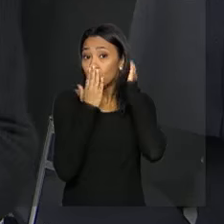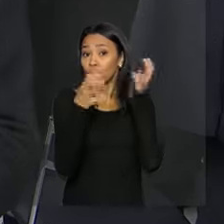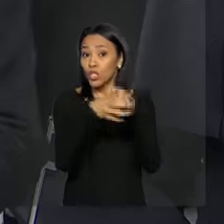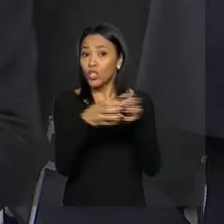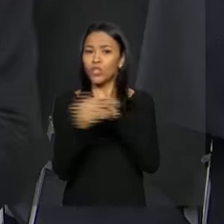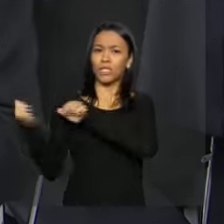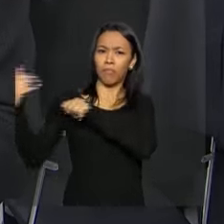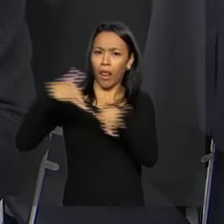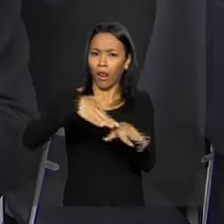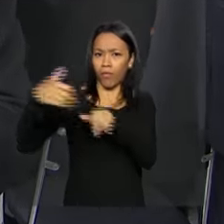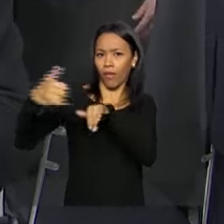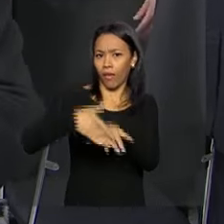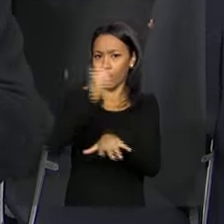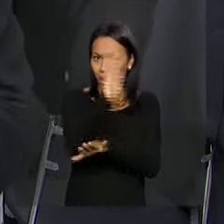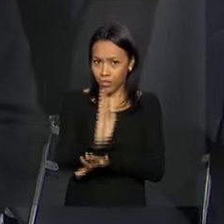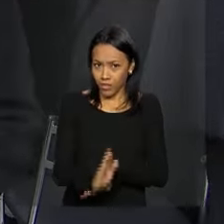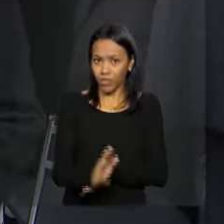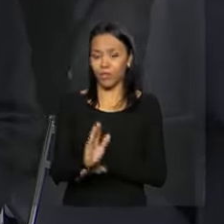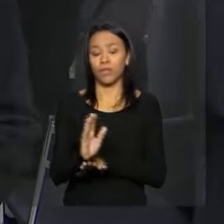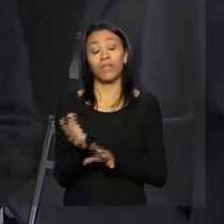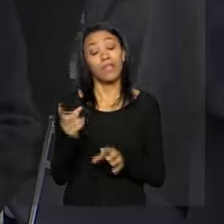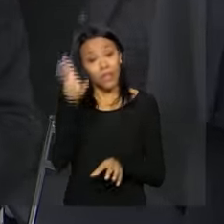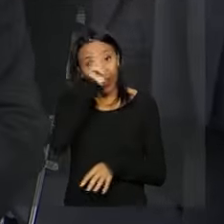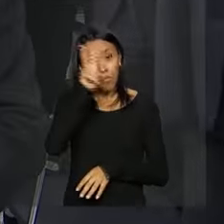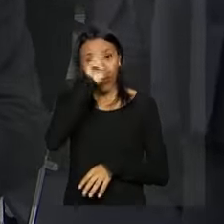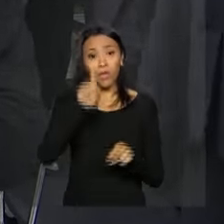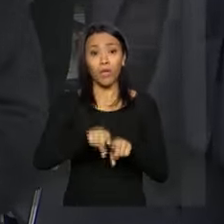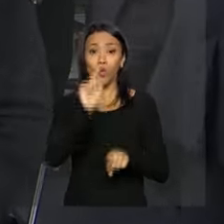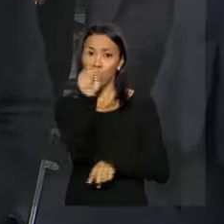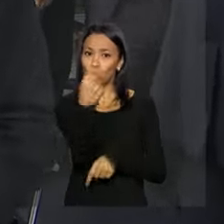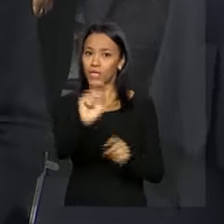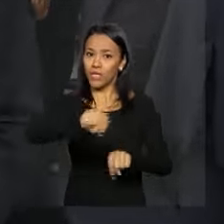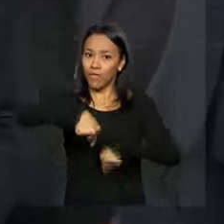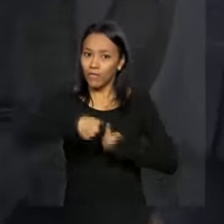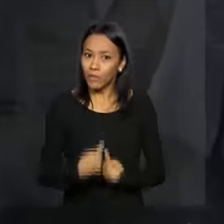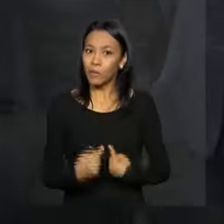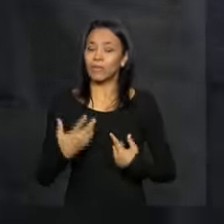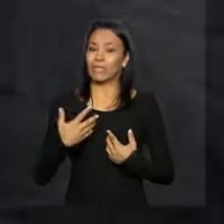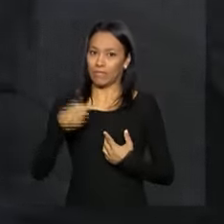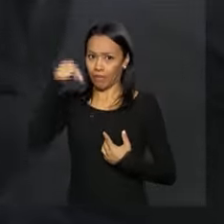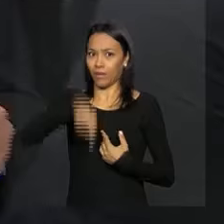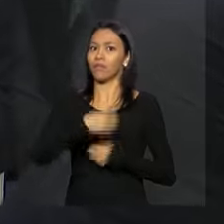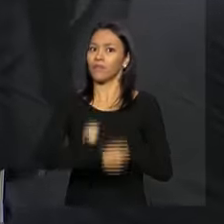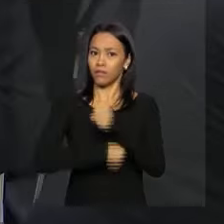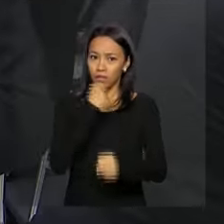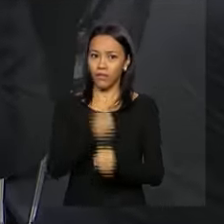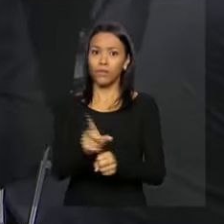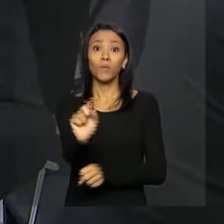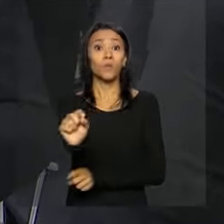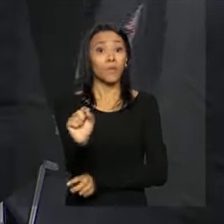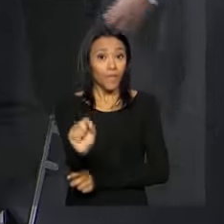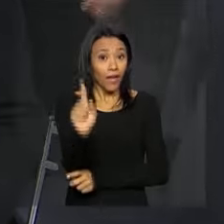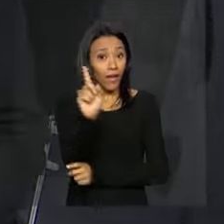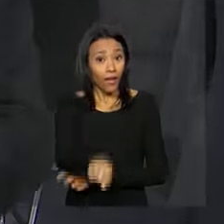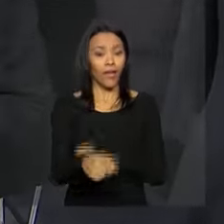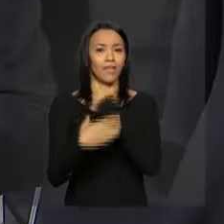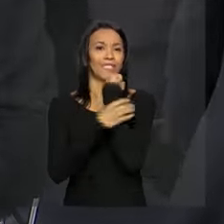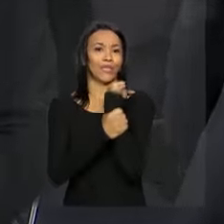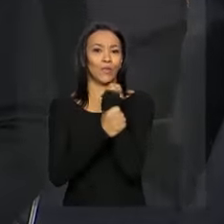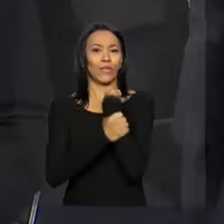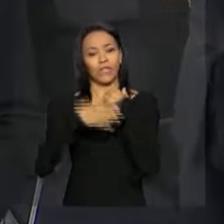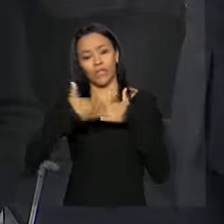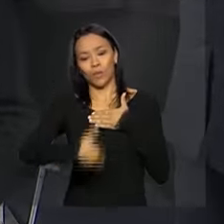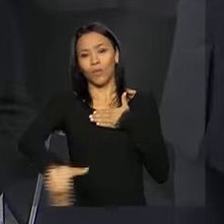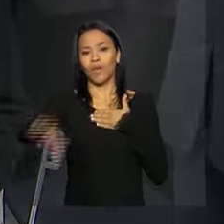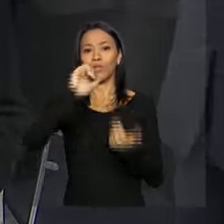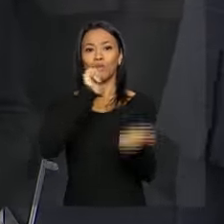imigração no país. E também lembrou um desafio importante que o ministro vai ter para esse ano, que é a questão da segurança